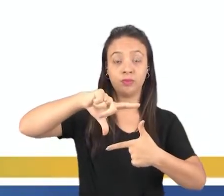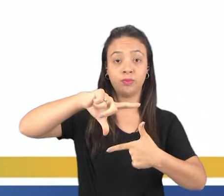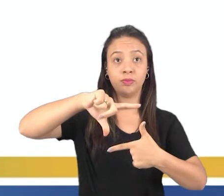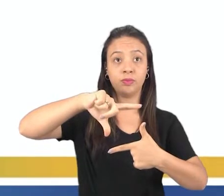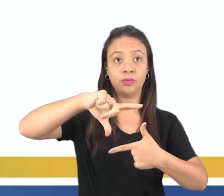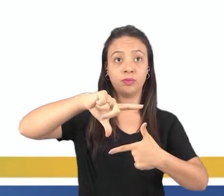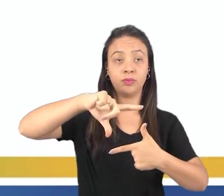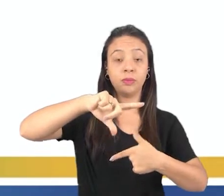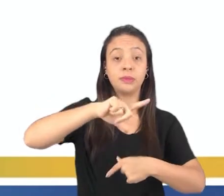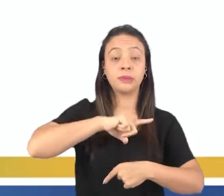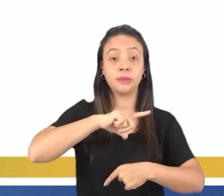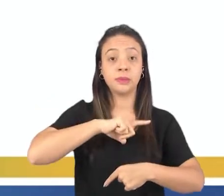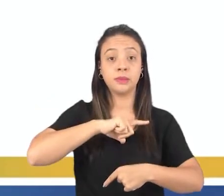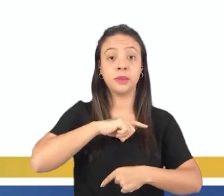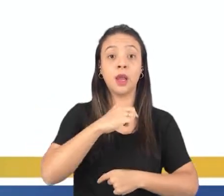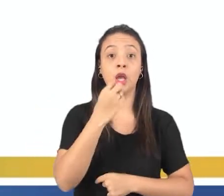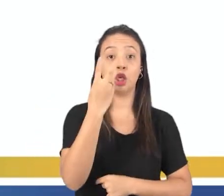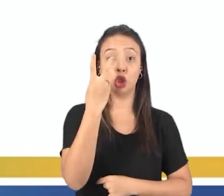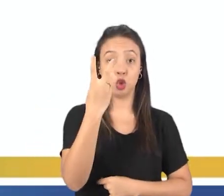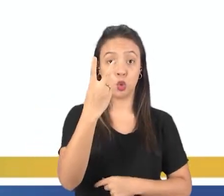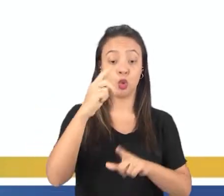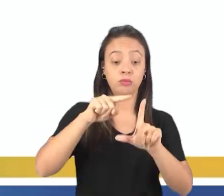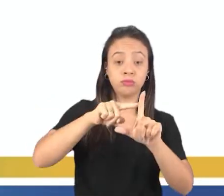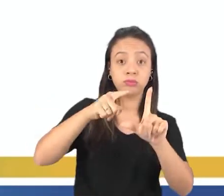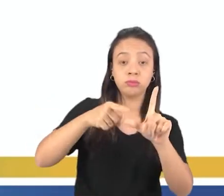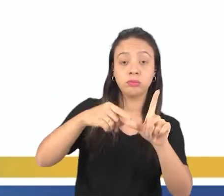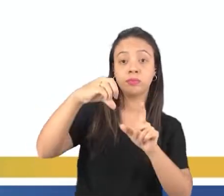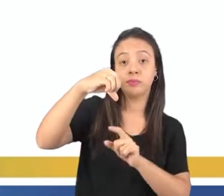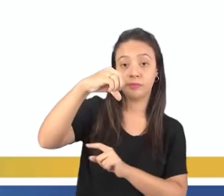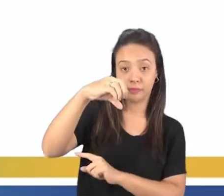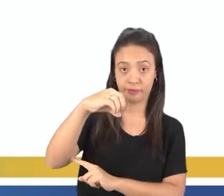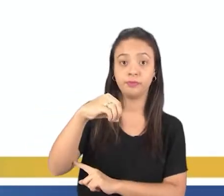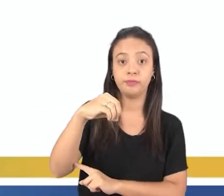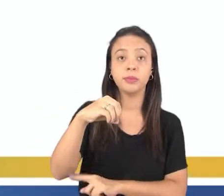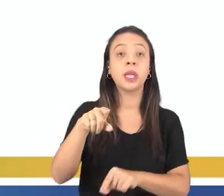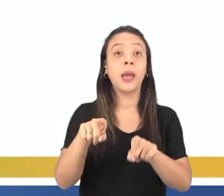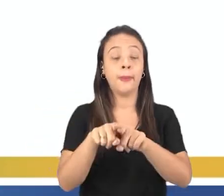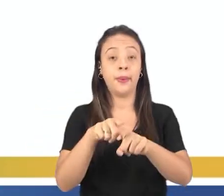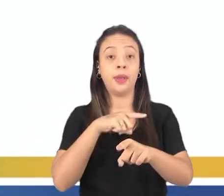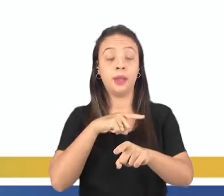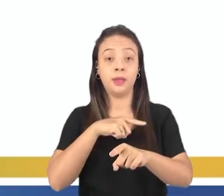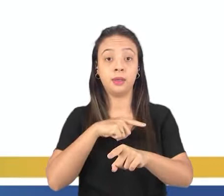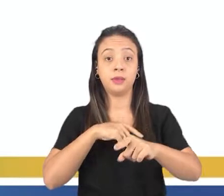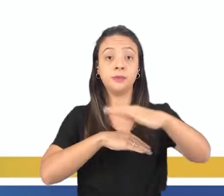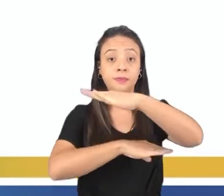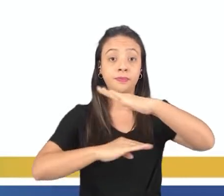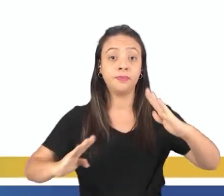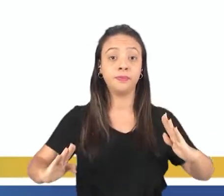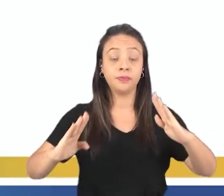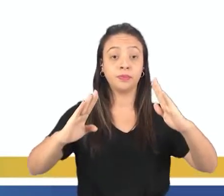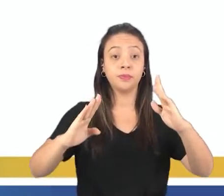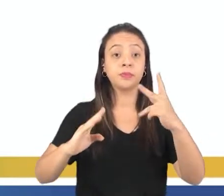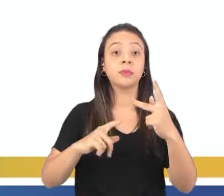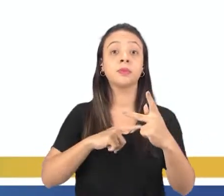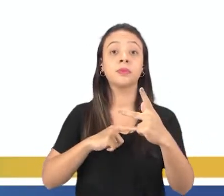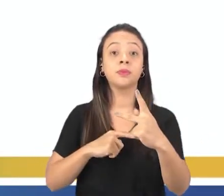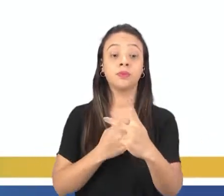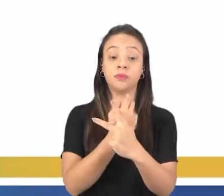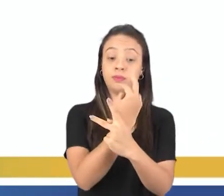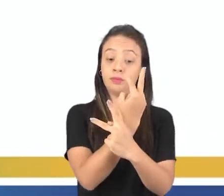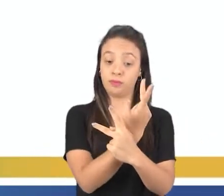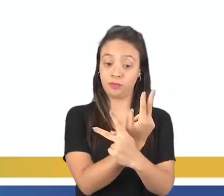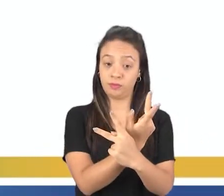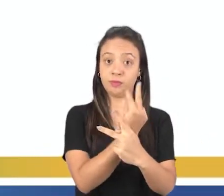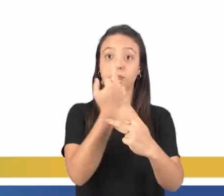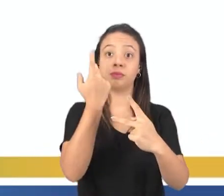possui dois ângulos retos, dois ângulos de 90 graus. Nós também podemos ter um trapézio isósceles, que ele possui um par